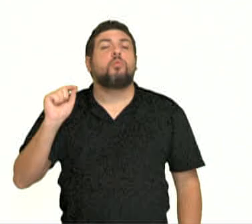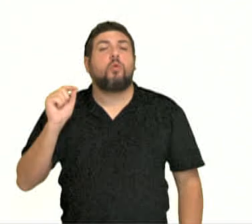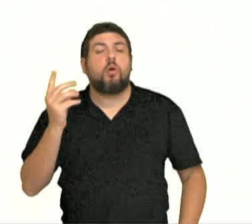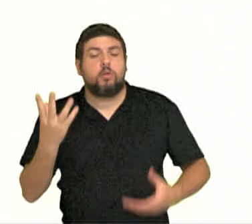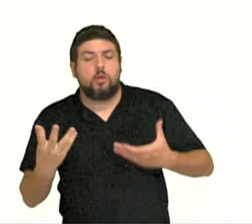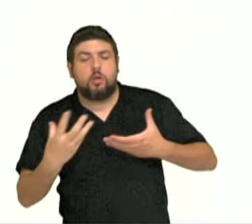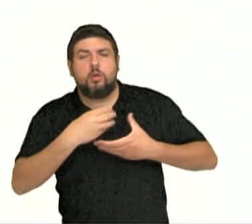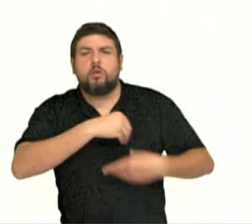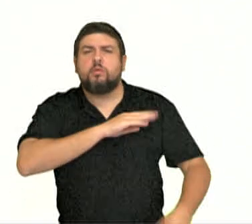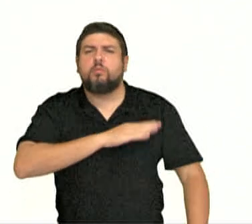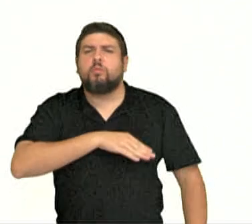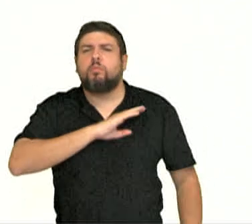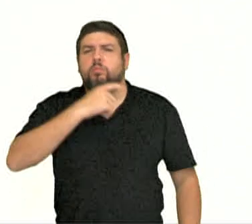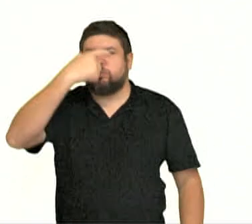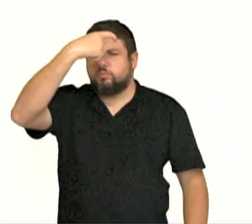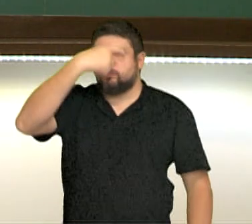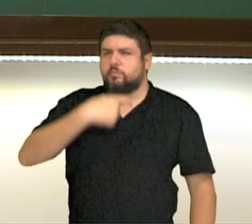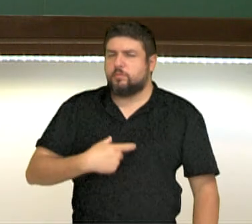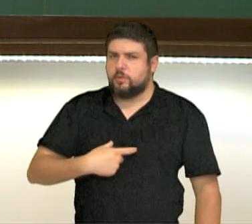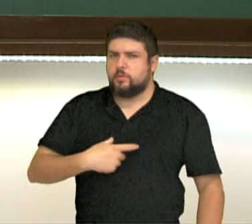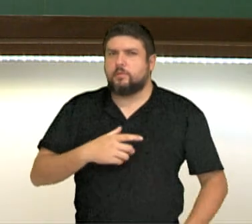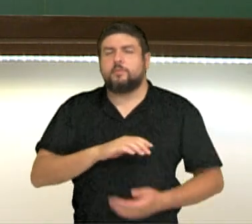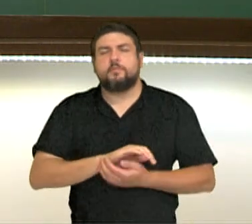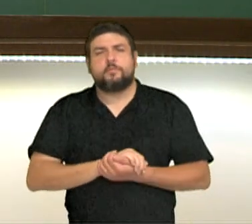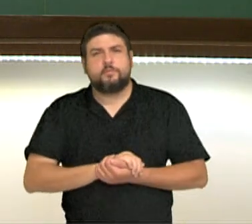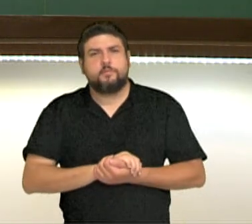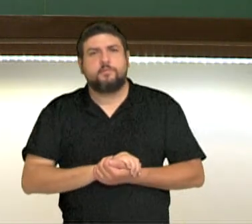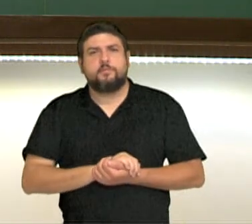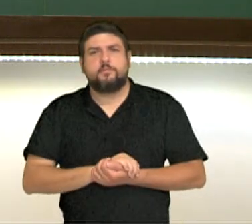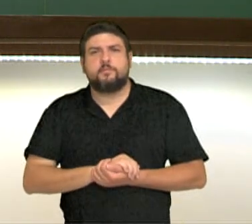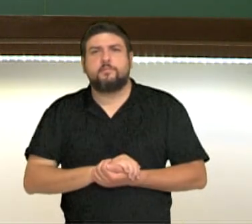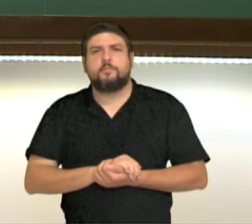a nossa história, o que trazemos, não é verdade?